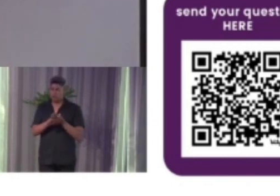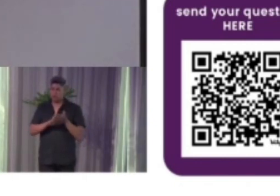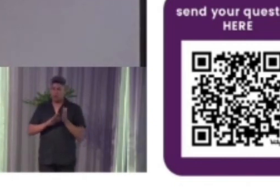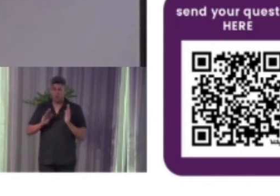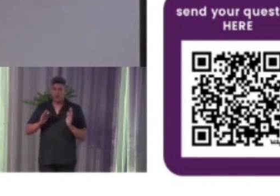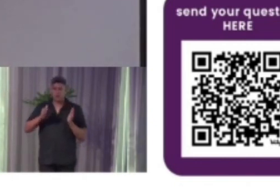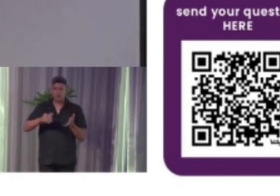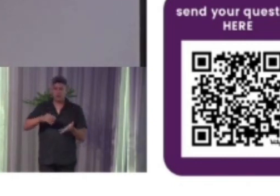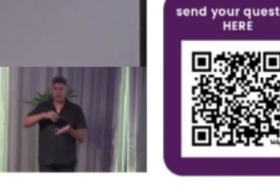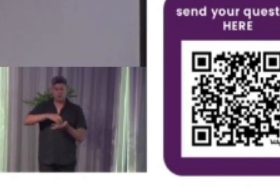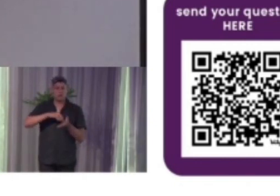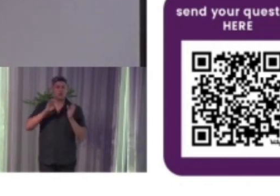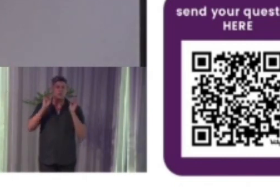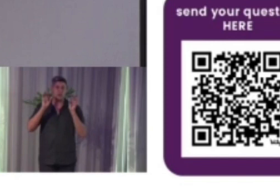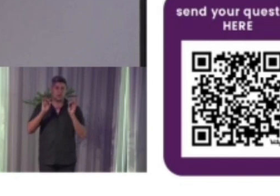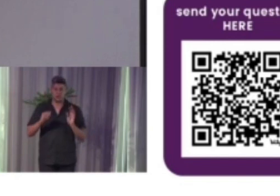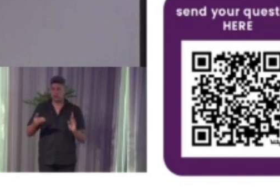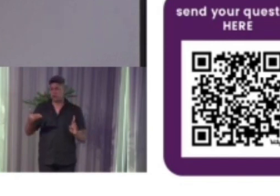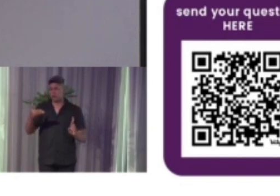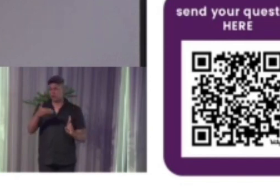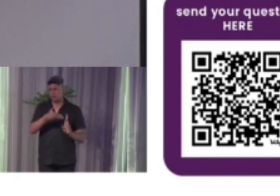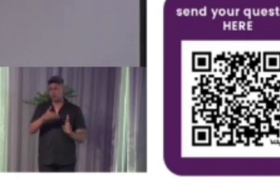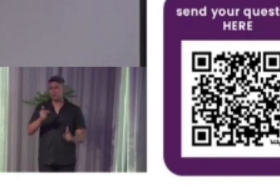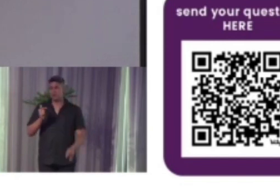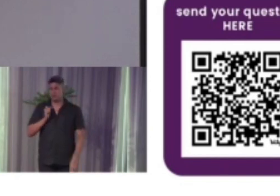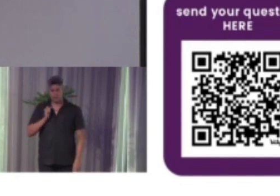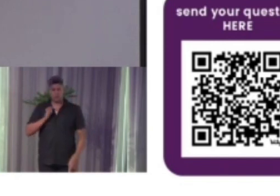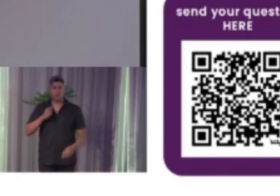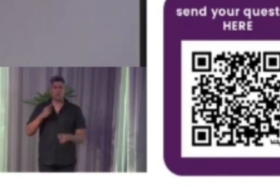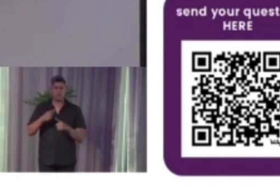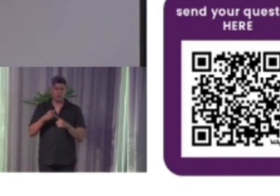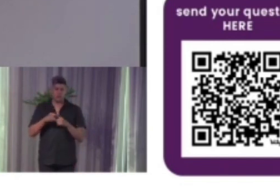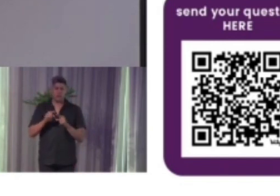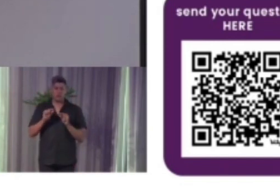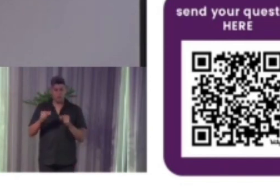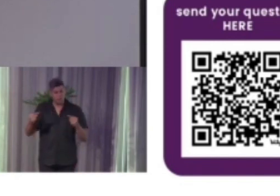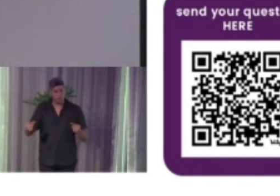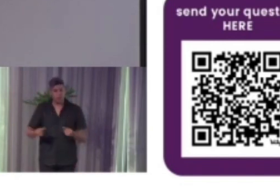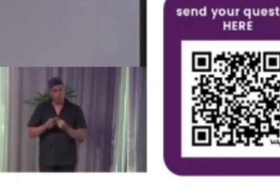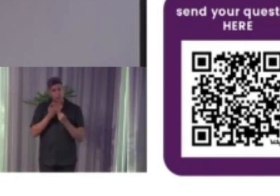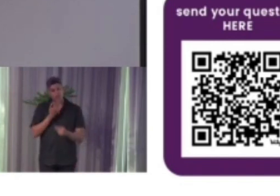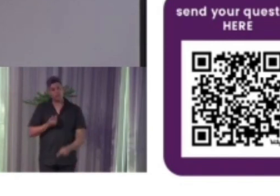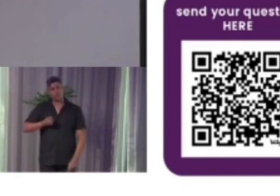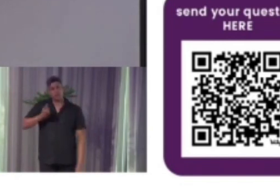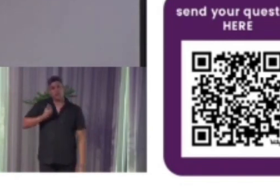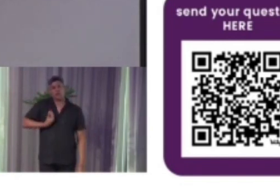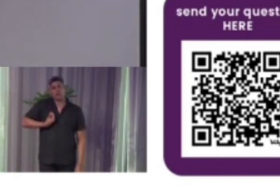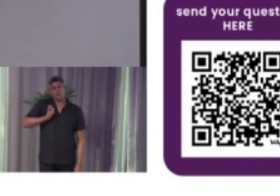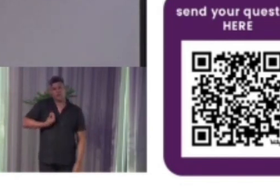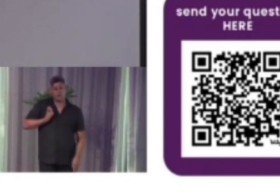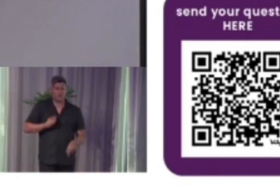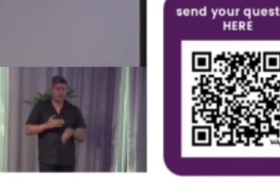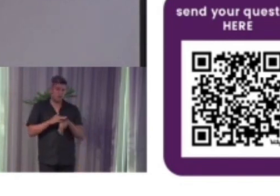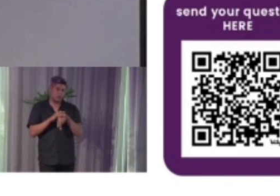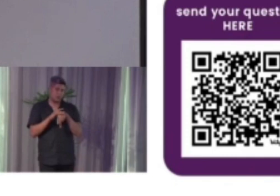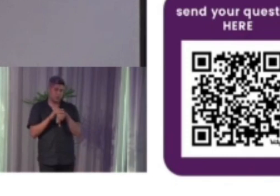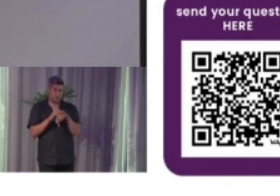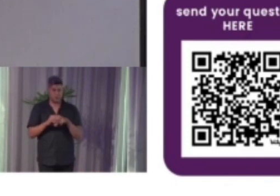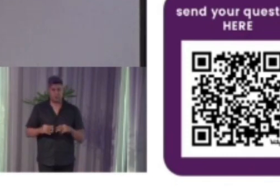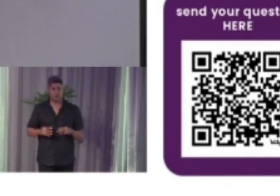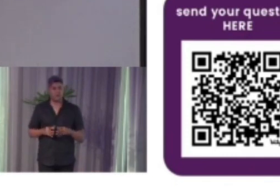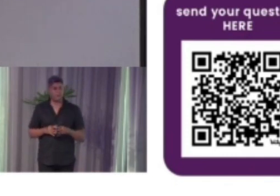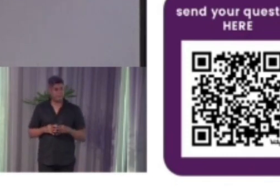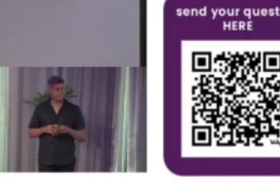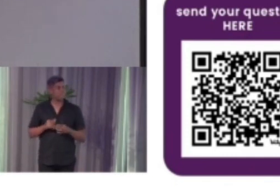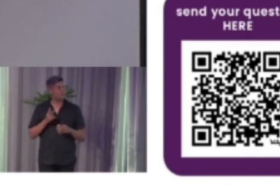centros especializados de referência, porque isso também está associado a uma melhor sobrevida para os pacientes. E